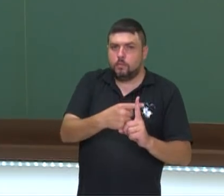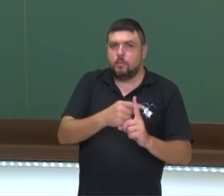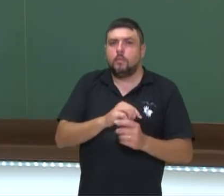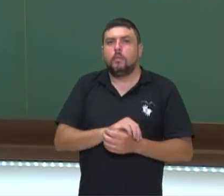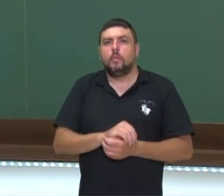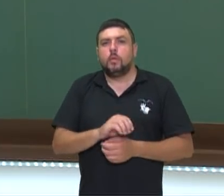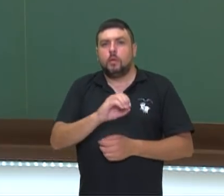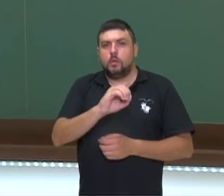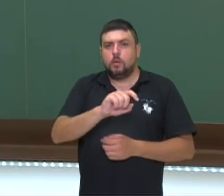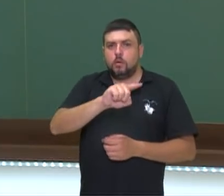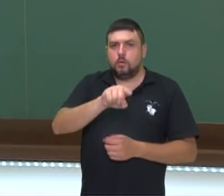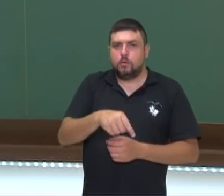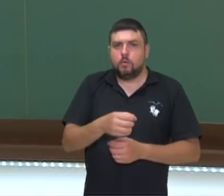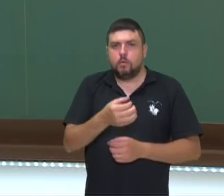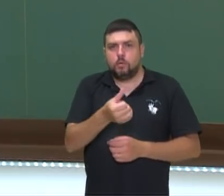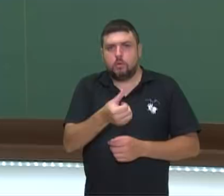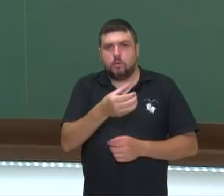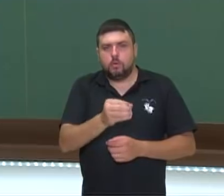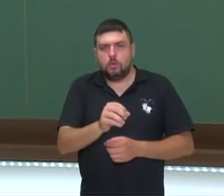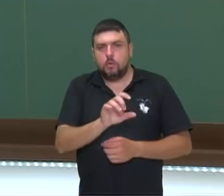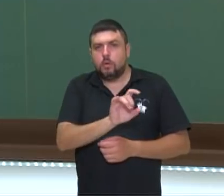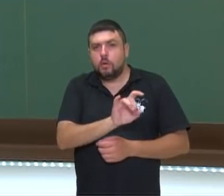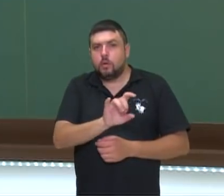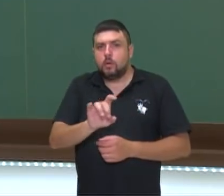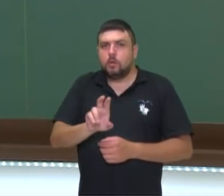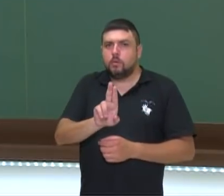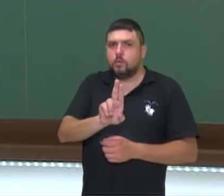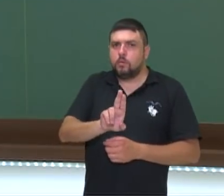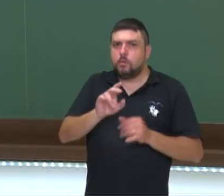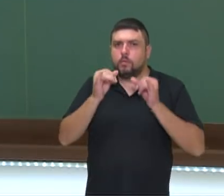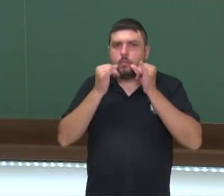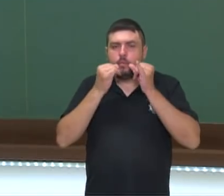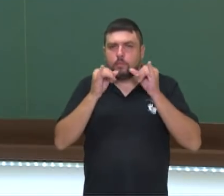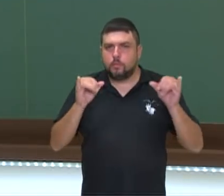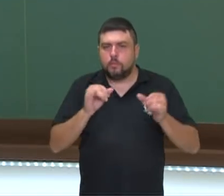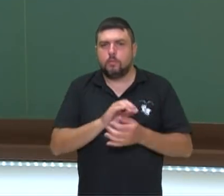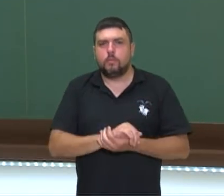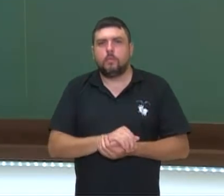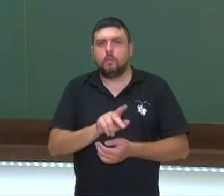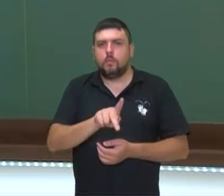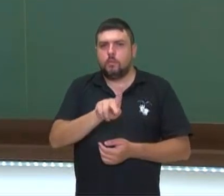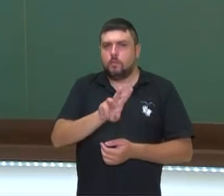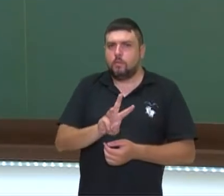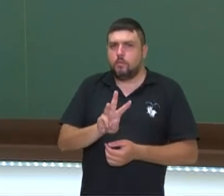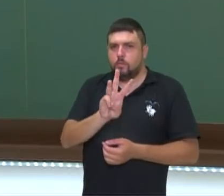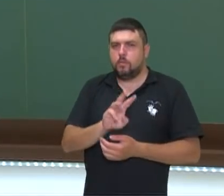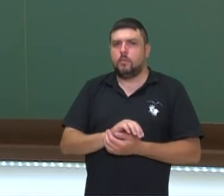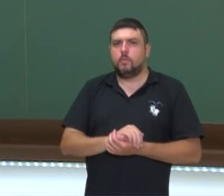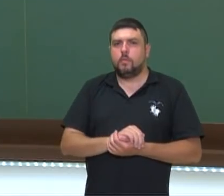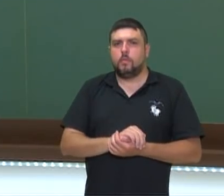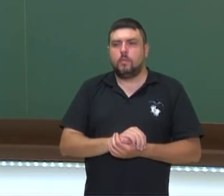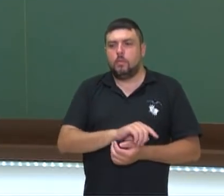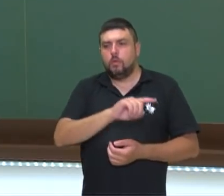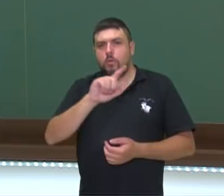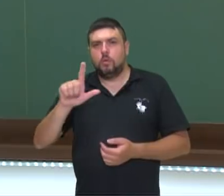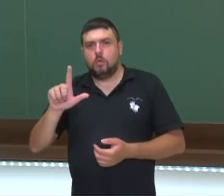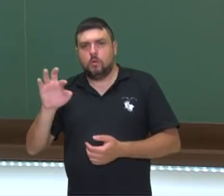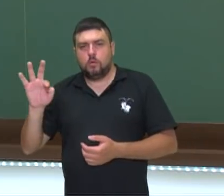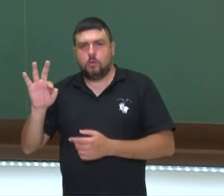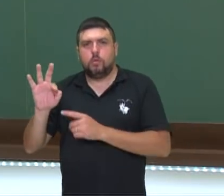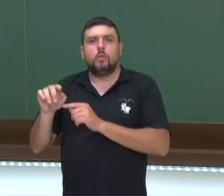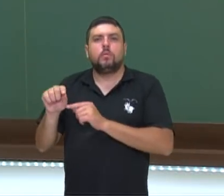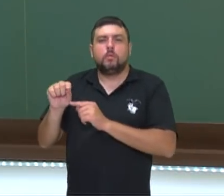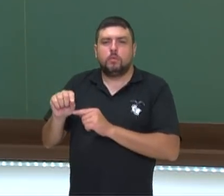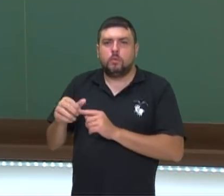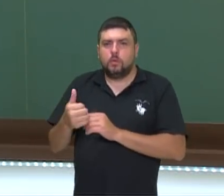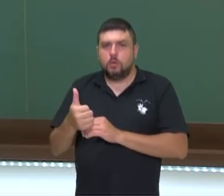o 60 centavos por cada unidade elétrica, no caso quilowatt. No caso da empresa Light, vai ser